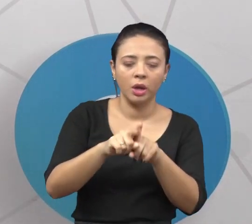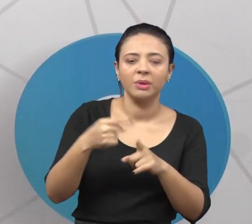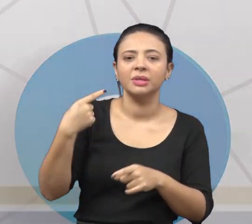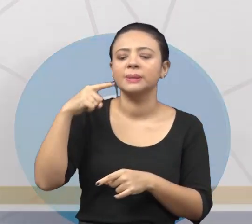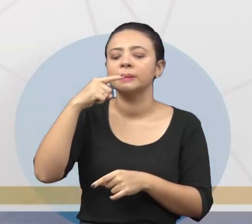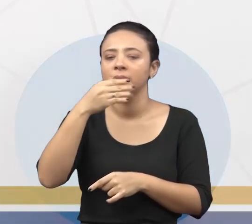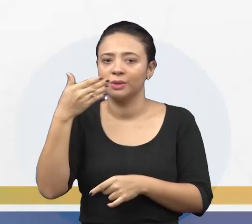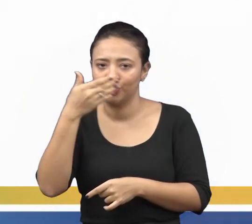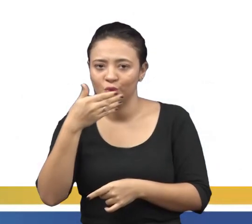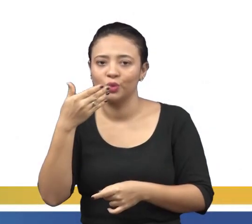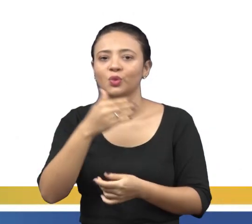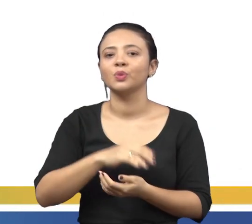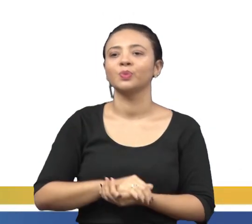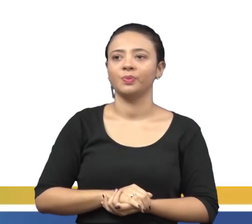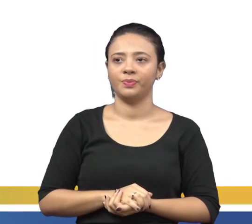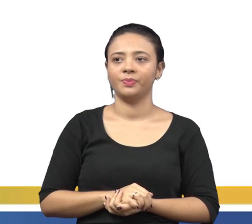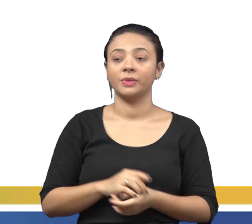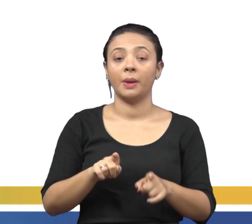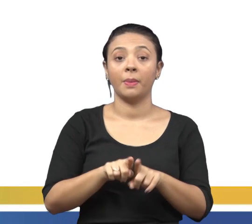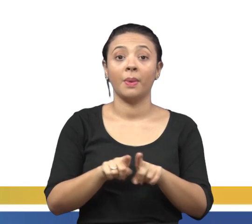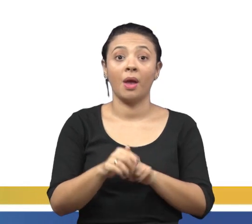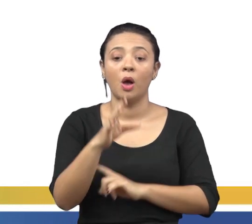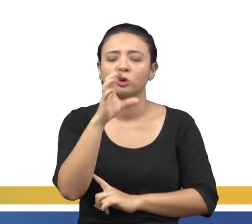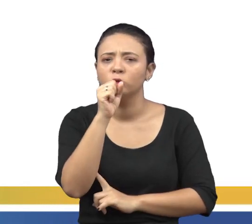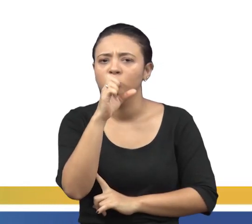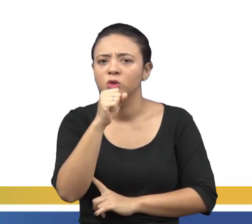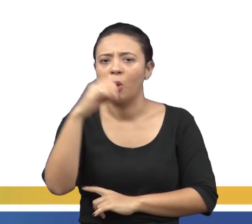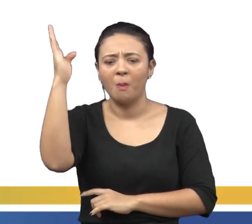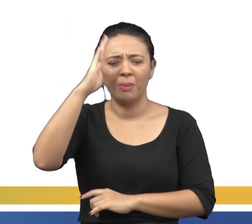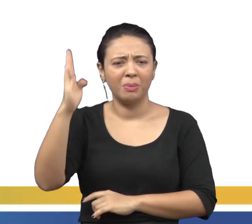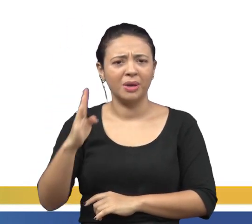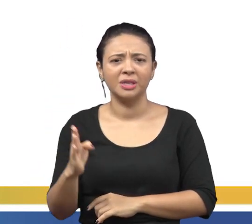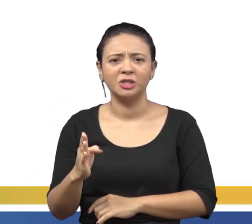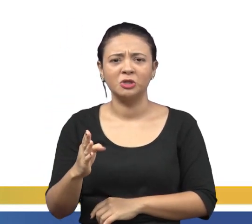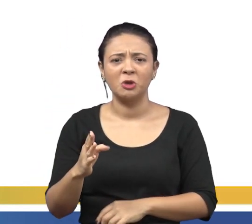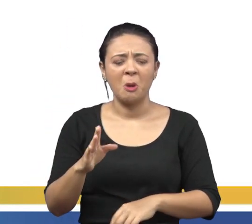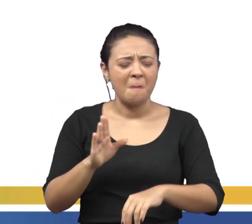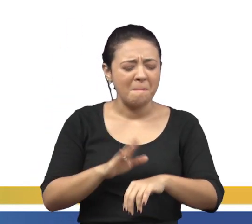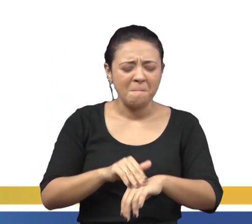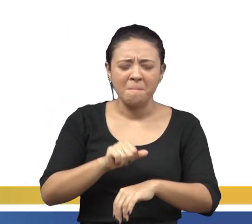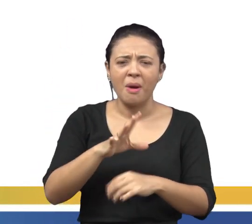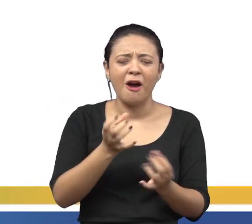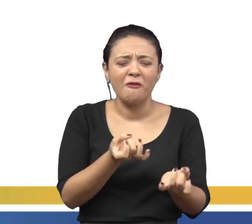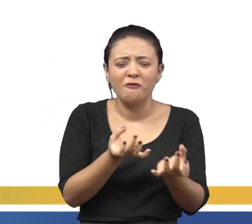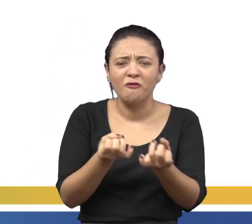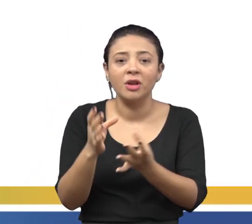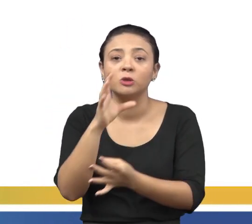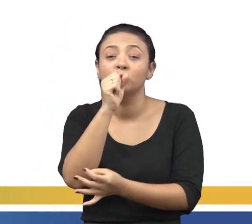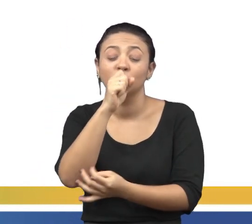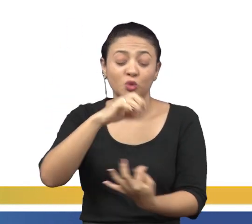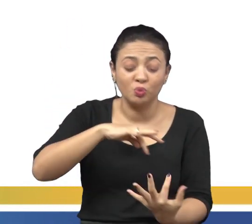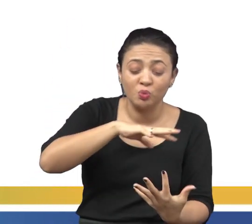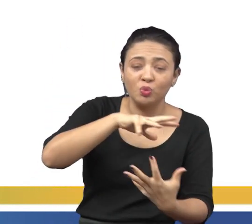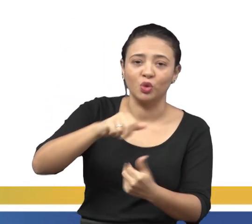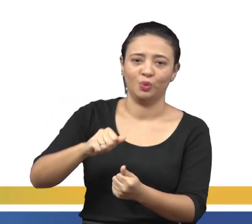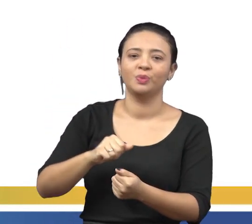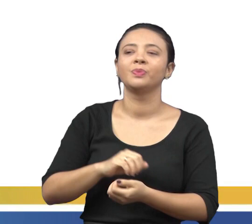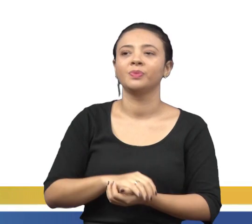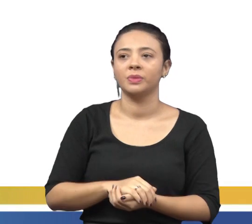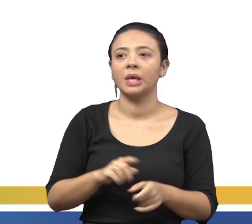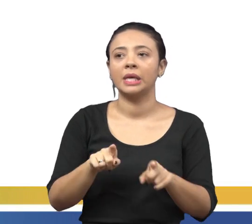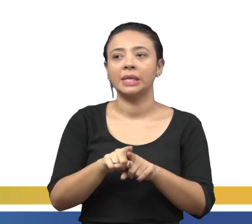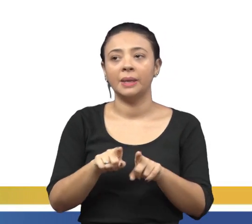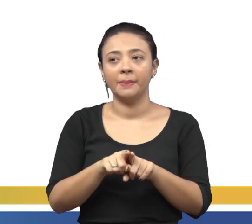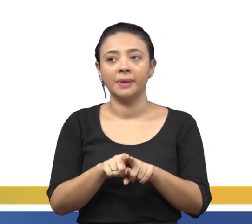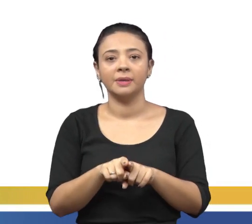rentável. Laranja, o Brasil é número 1, o maior produtor de laranja e do suco de laranja do mundo. A cada